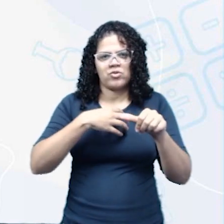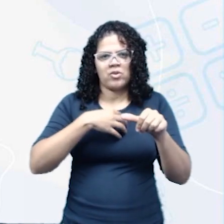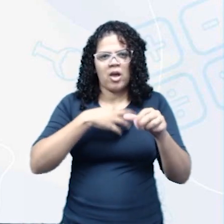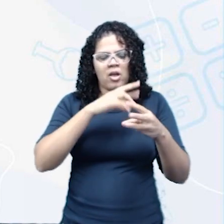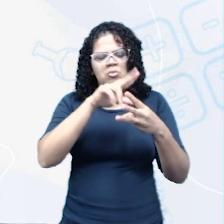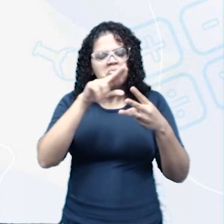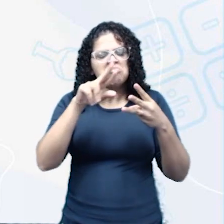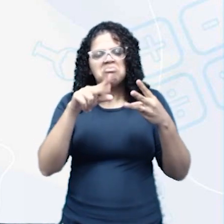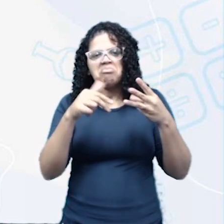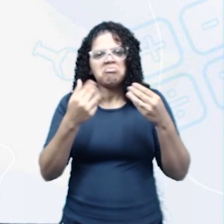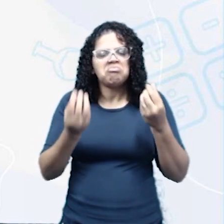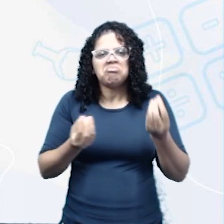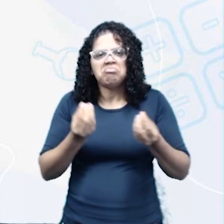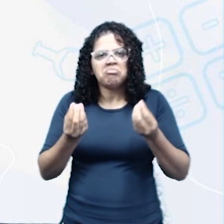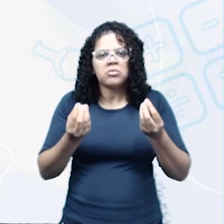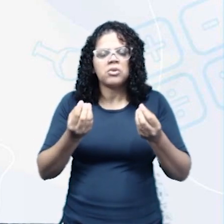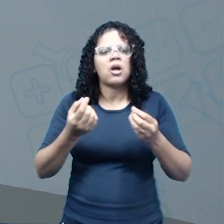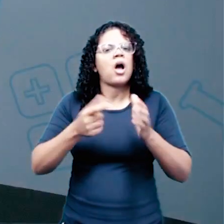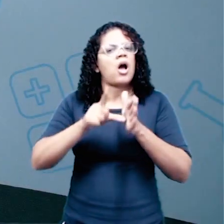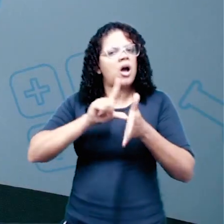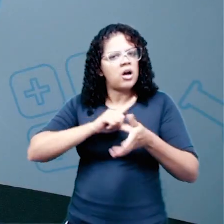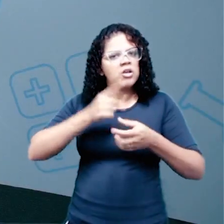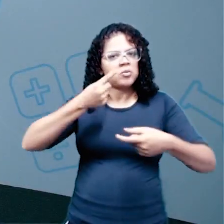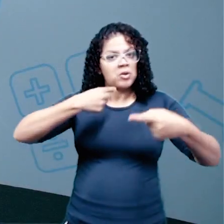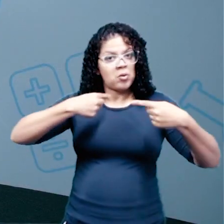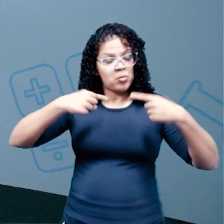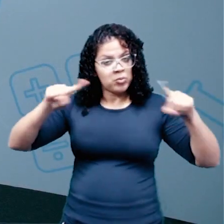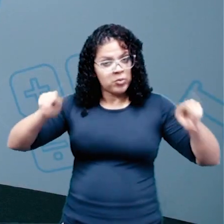para vocês um desafio, certo? A gente vai